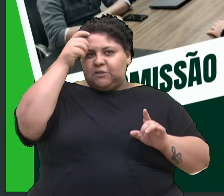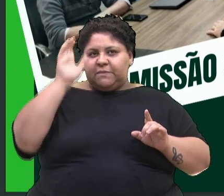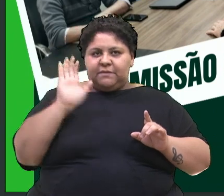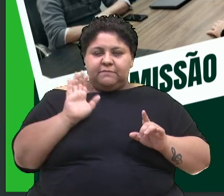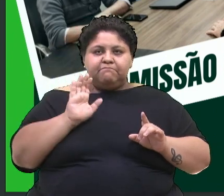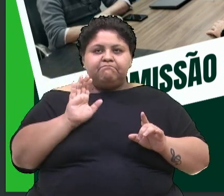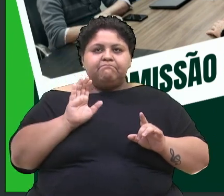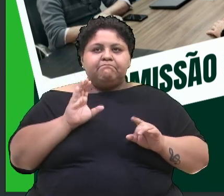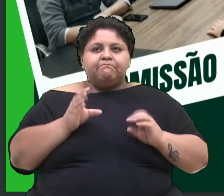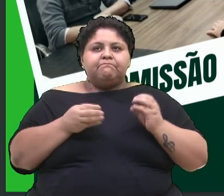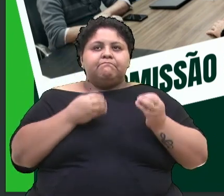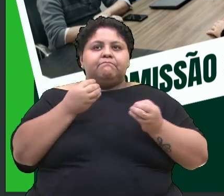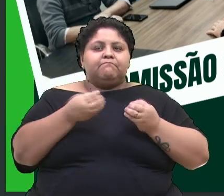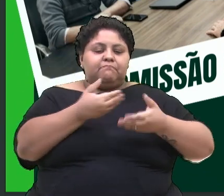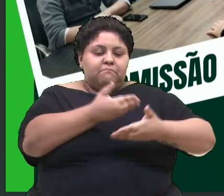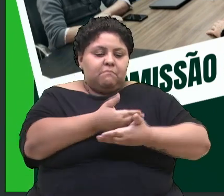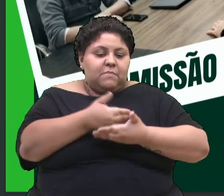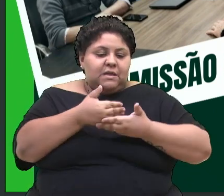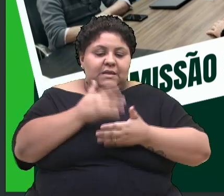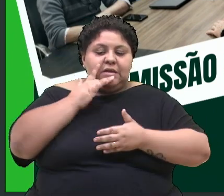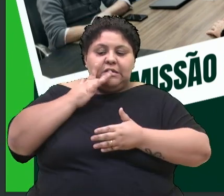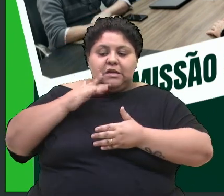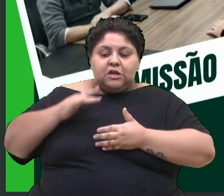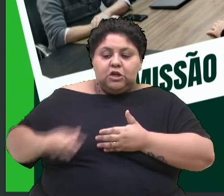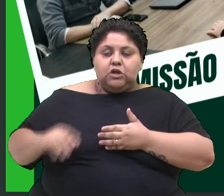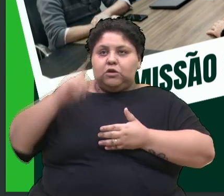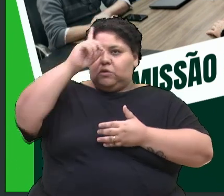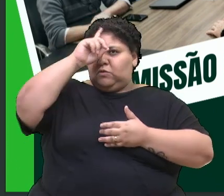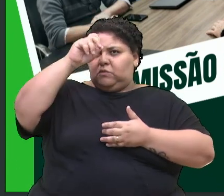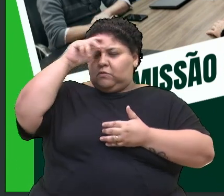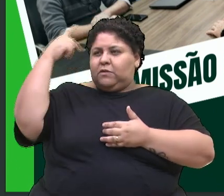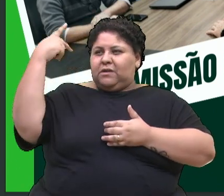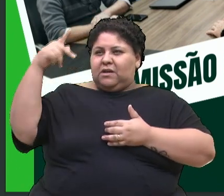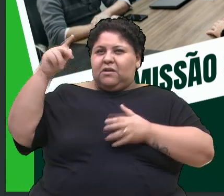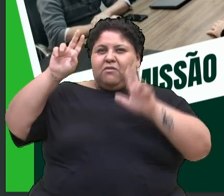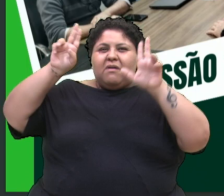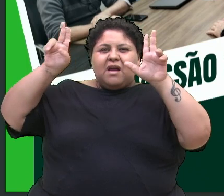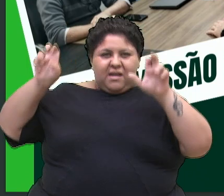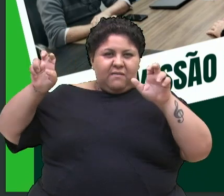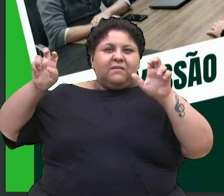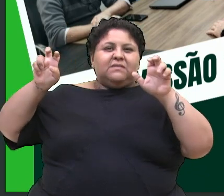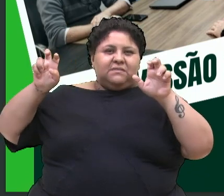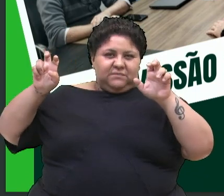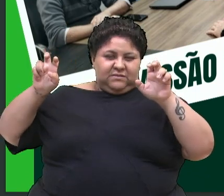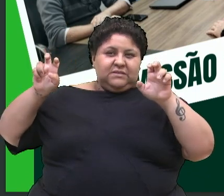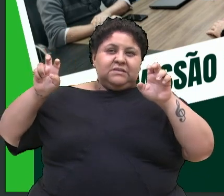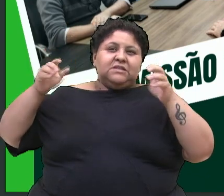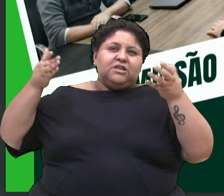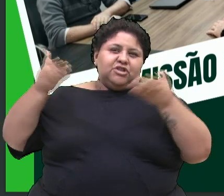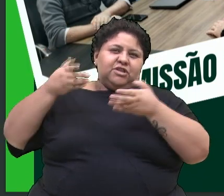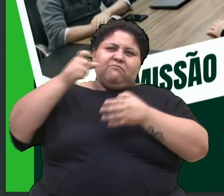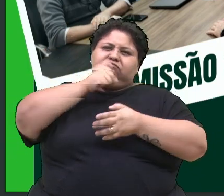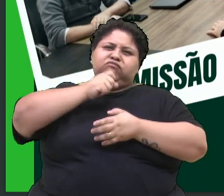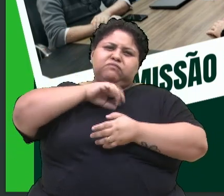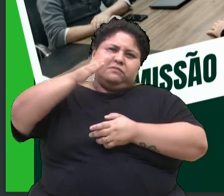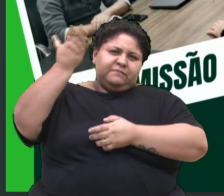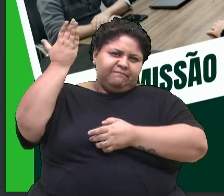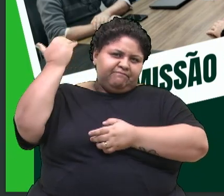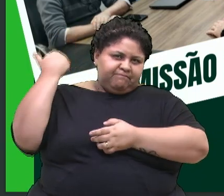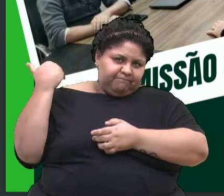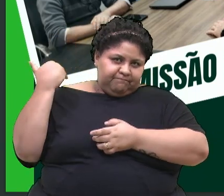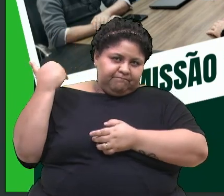o materno-infantil do Hospital Pompeia, que é um assunto já antigo,